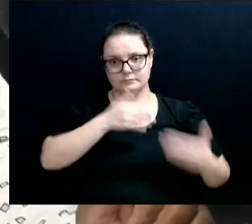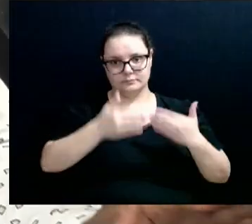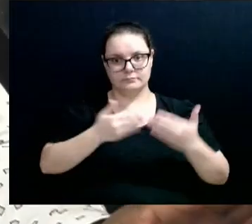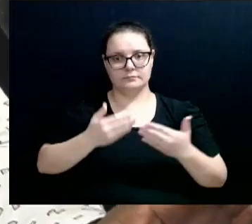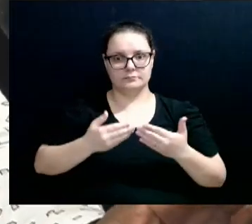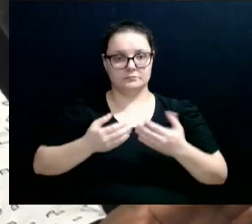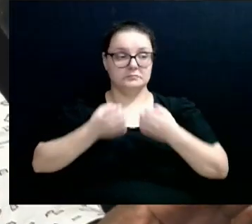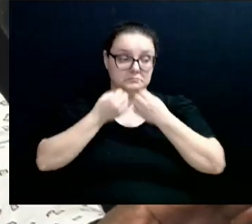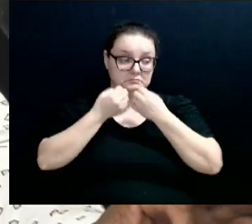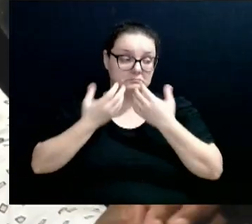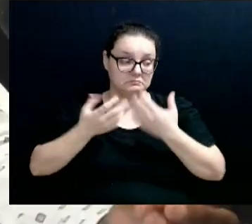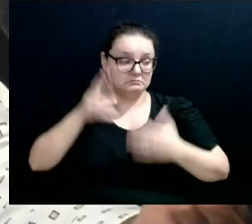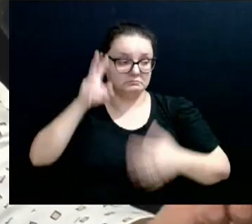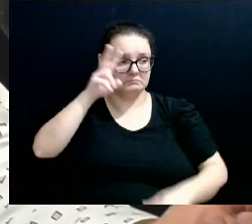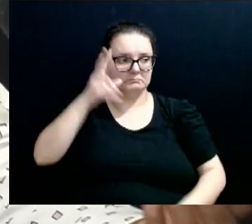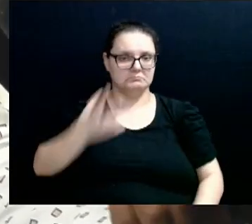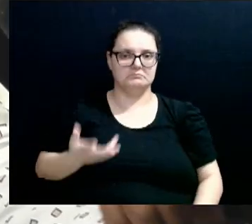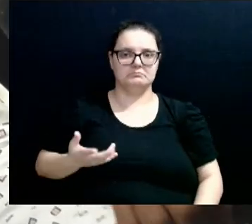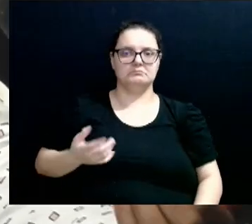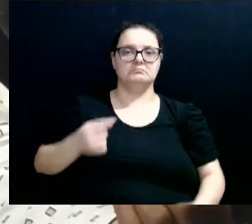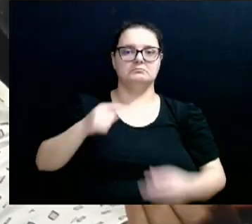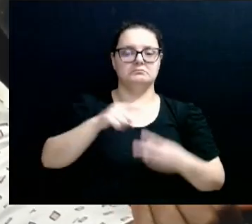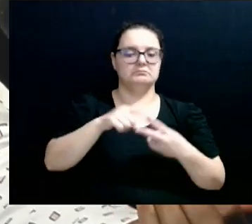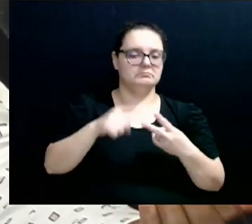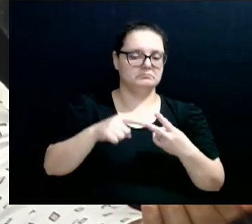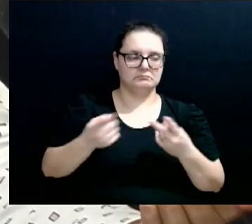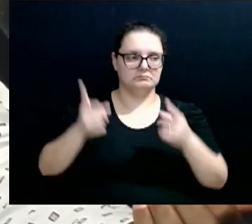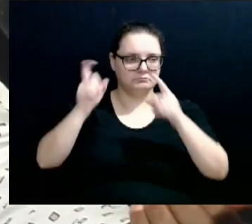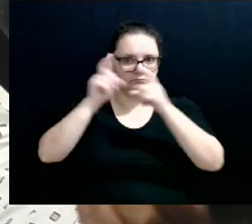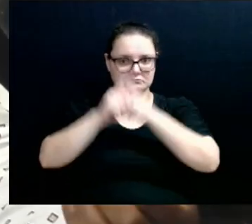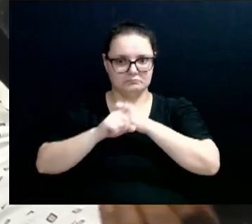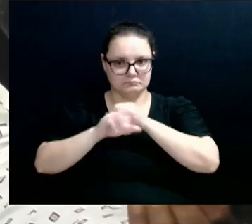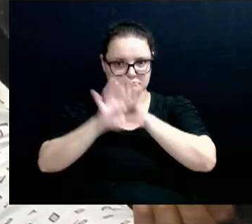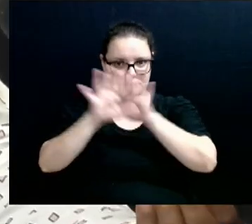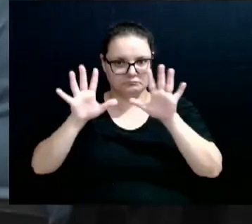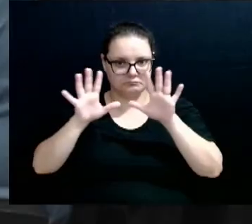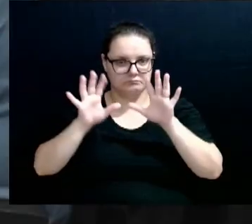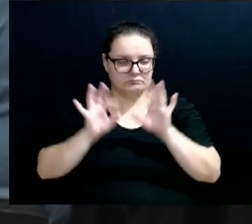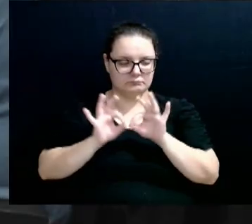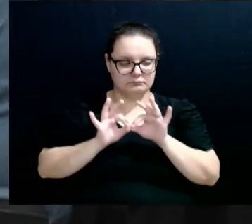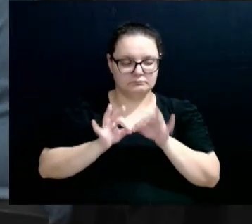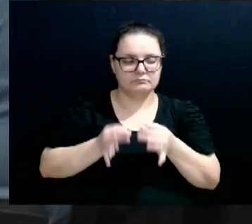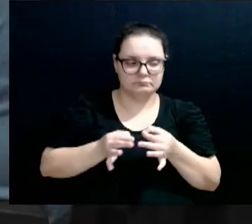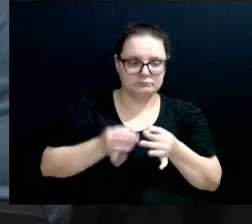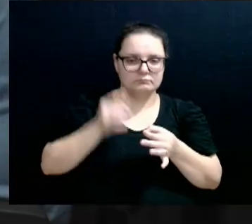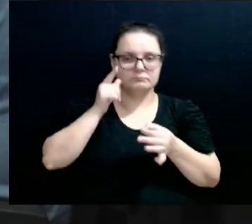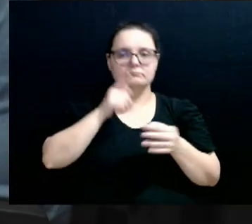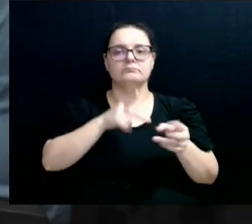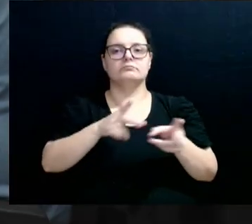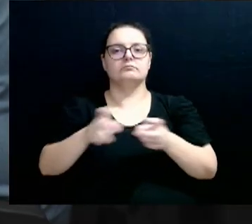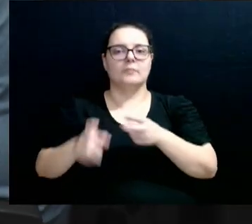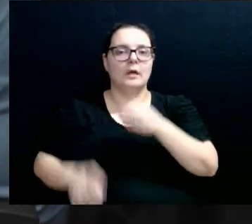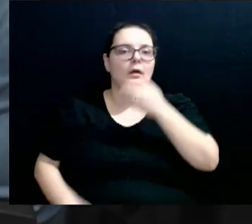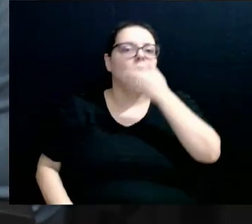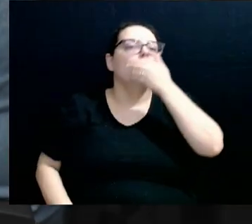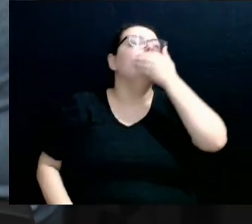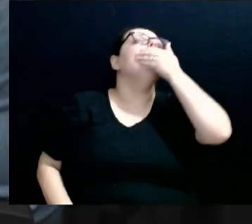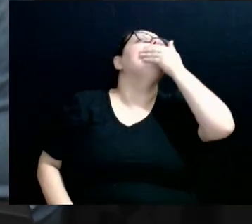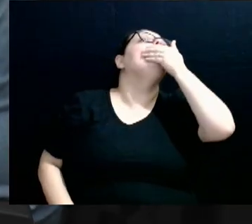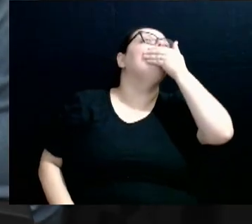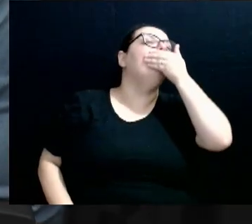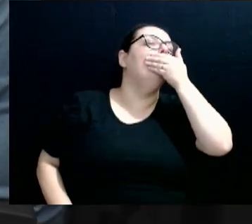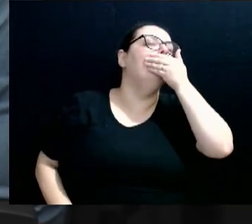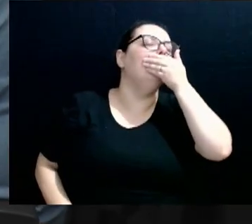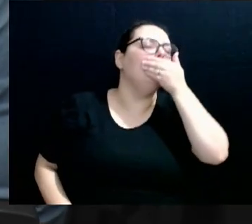mencionar 1 ou 2 desafios explícitos ou sutis que você consegue enxergar que tem a ver com a